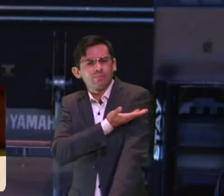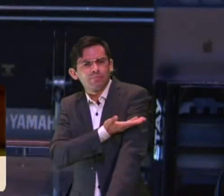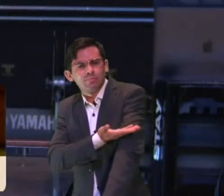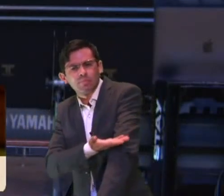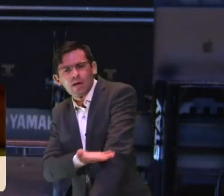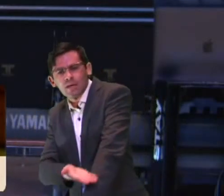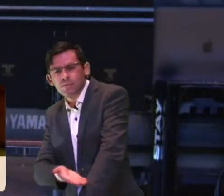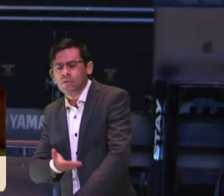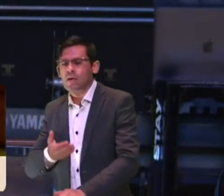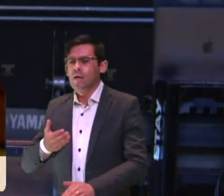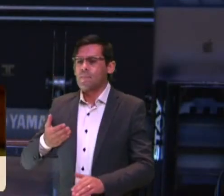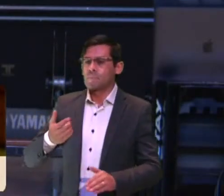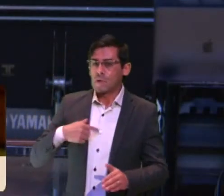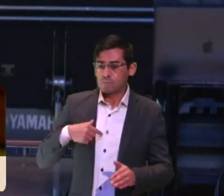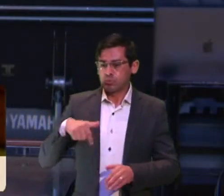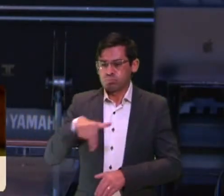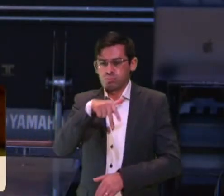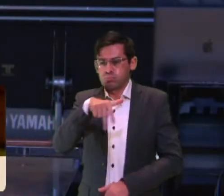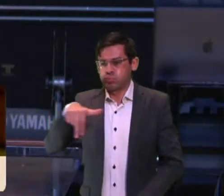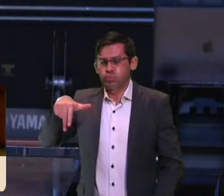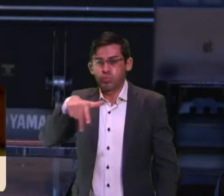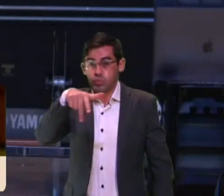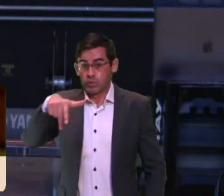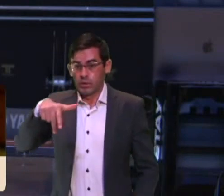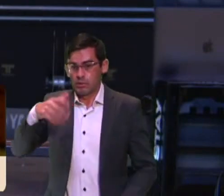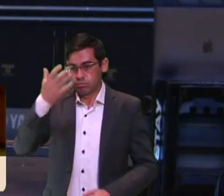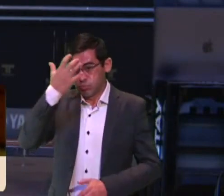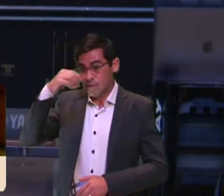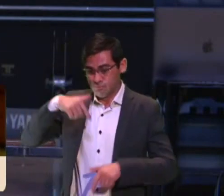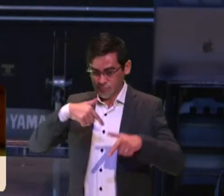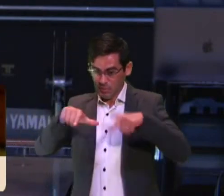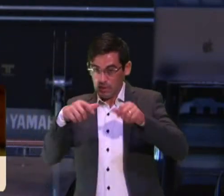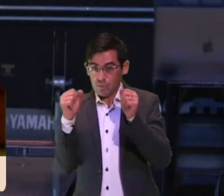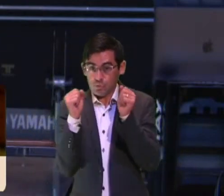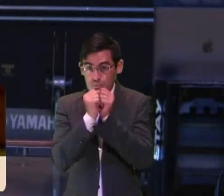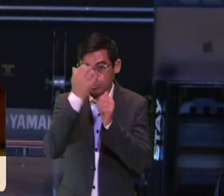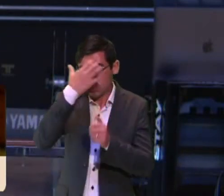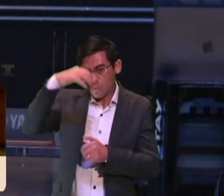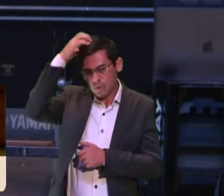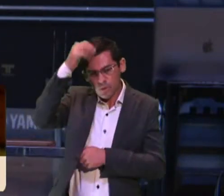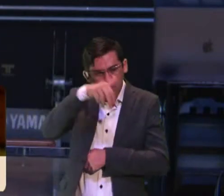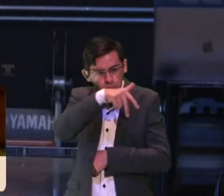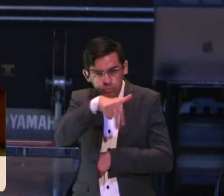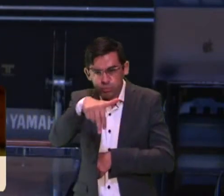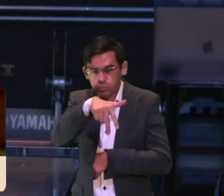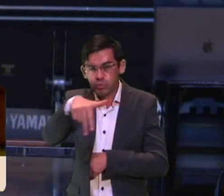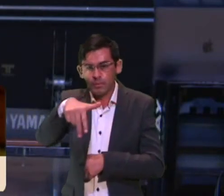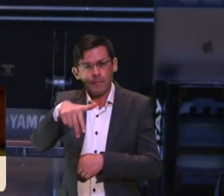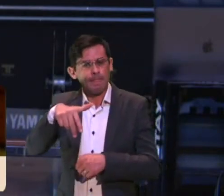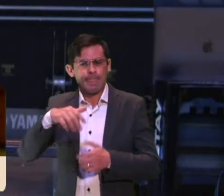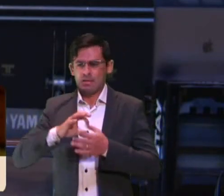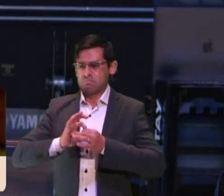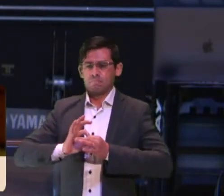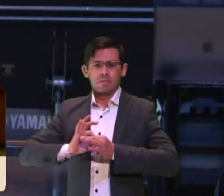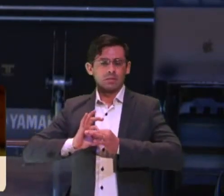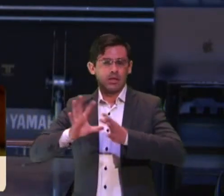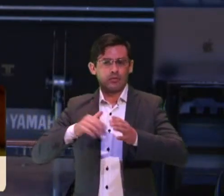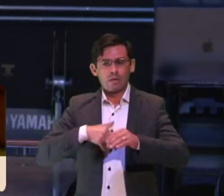a transitar nos corredores do palácio. Ele literalmente